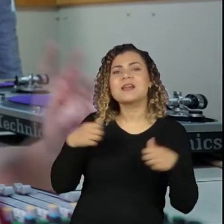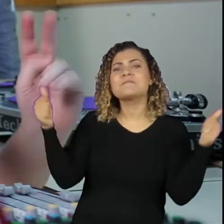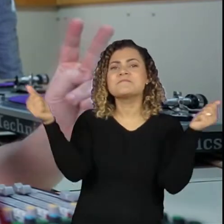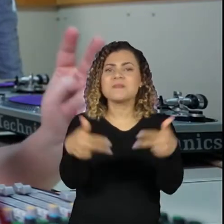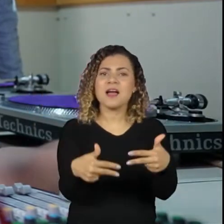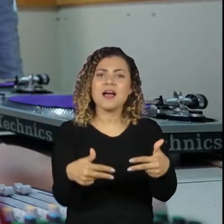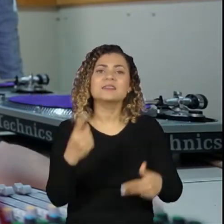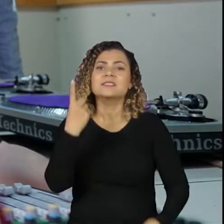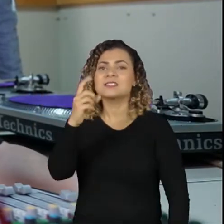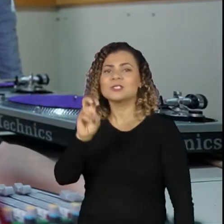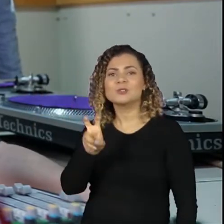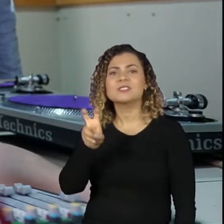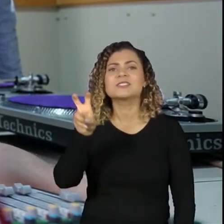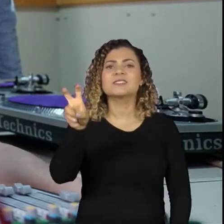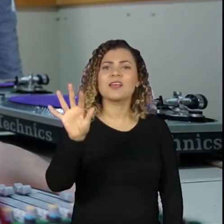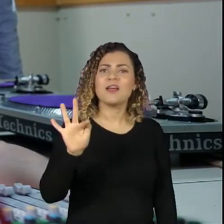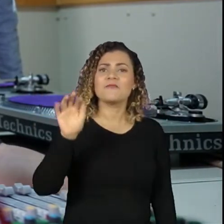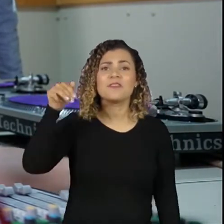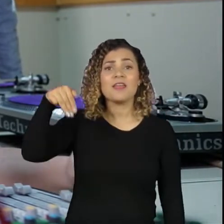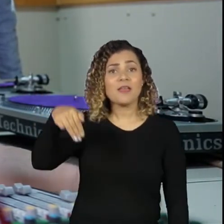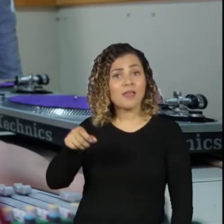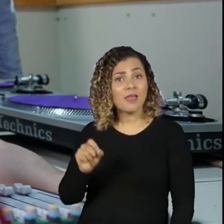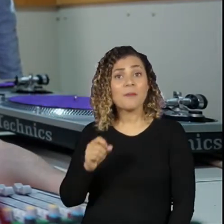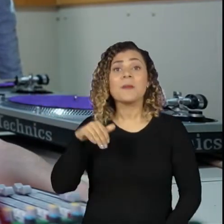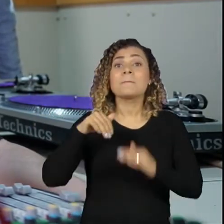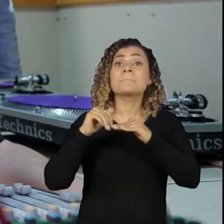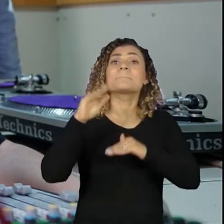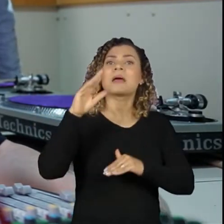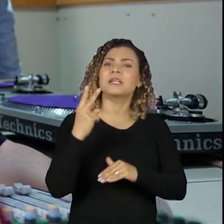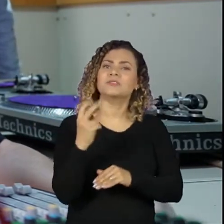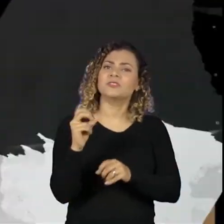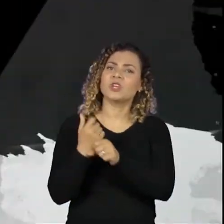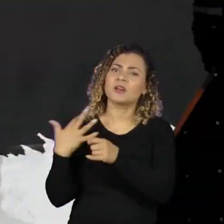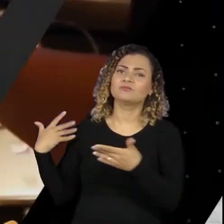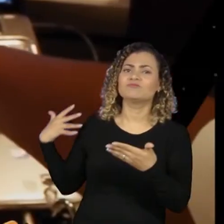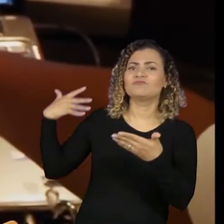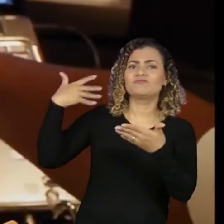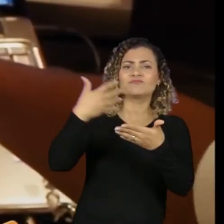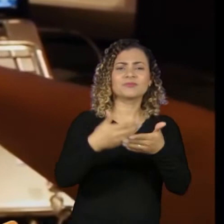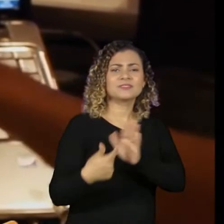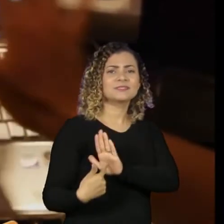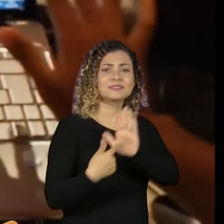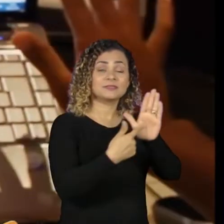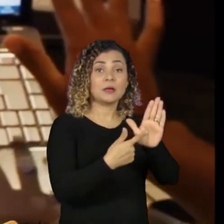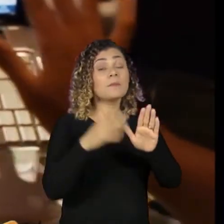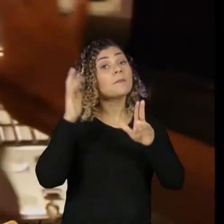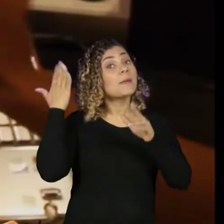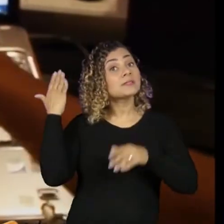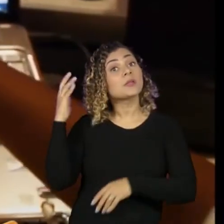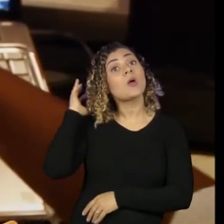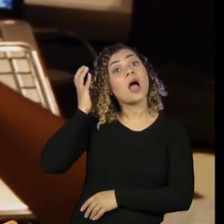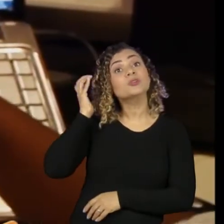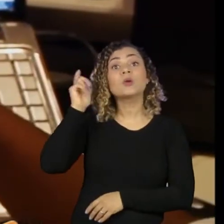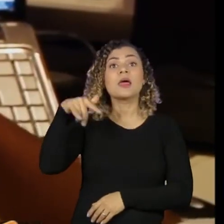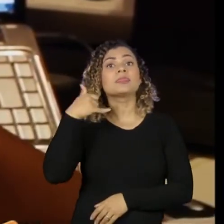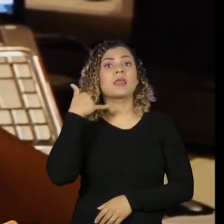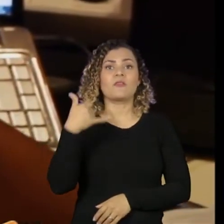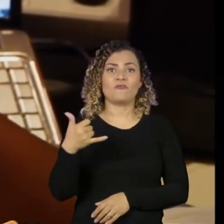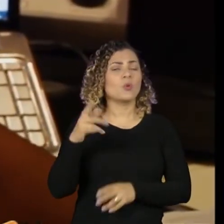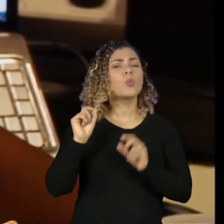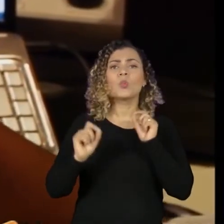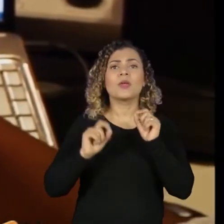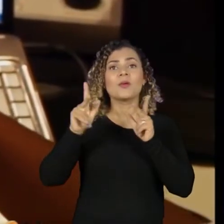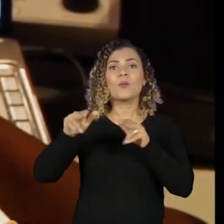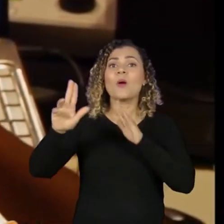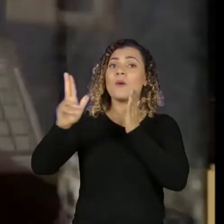foi ganhando uma conotação muito grande. Aí tomou, né? Tomou a maioria da programação. Começando em Espaço Rap, o rap é uma música